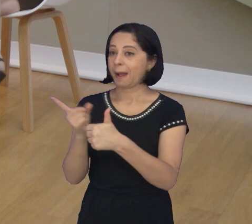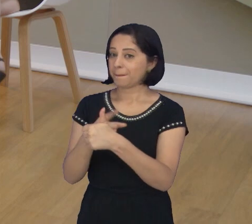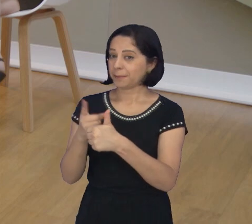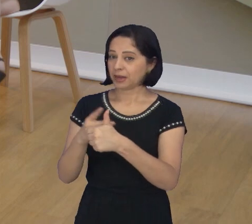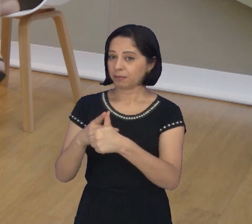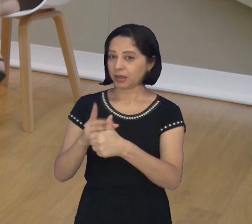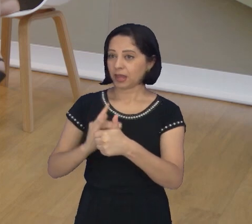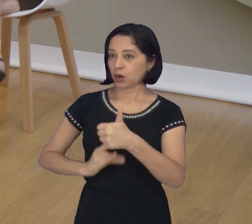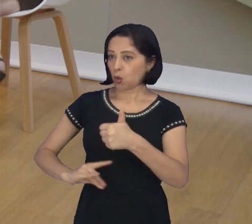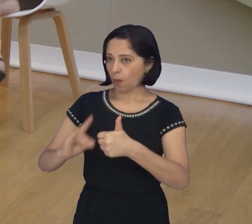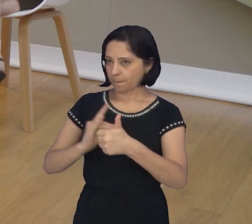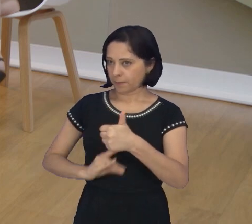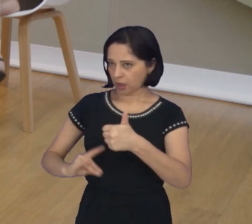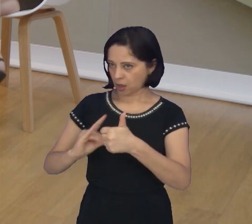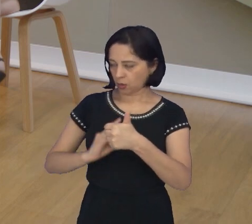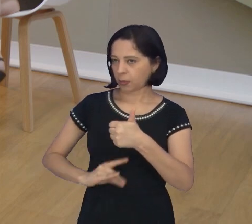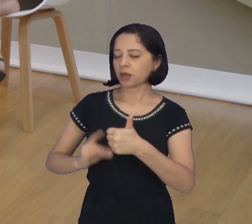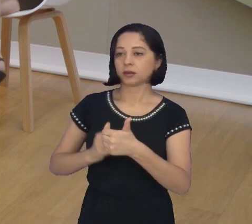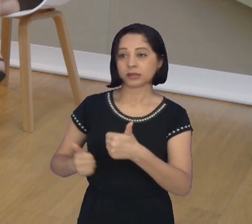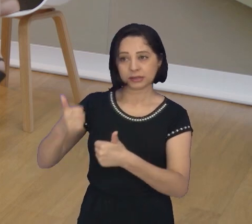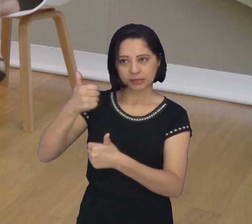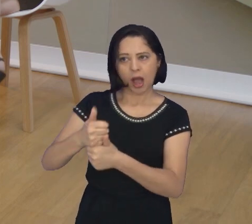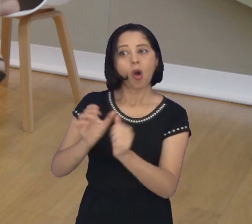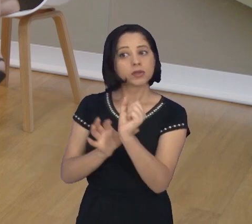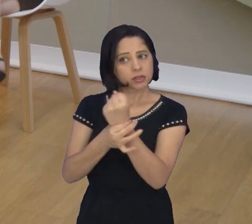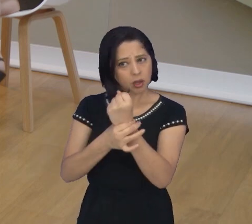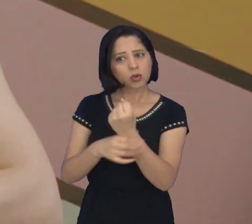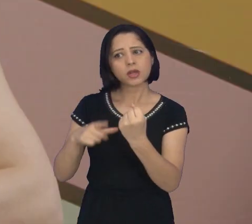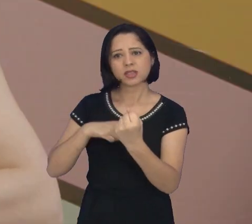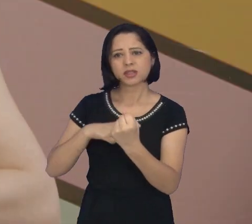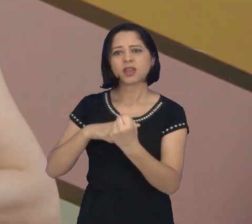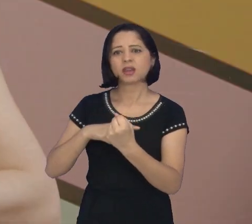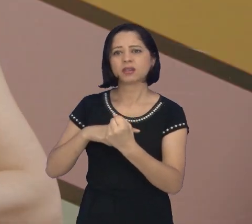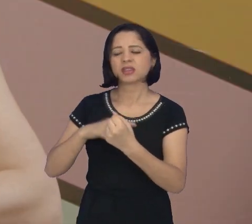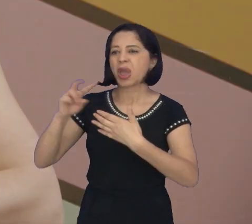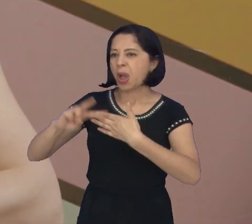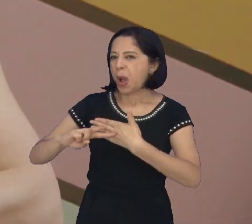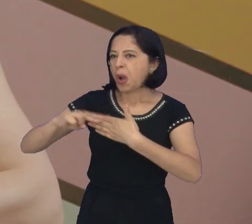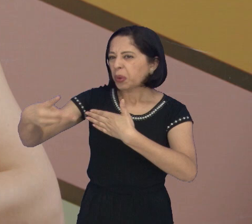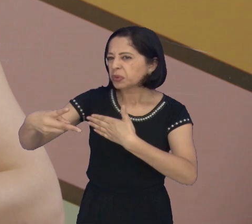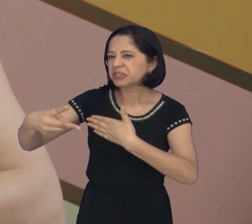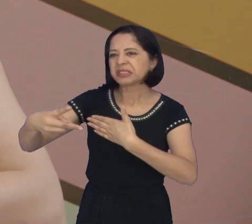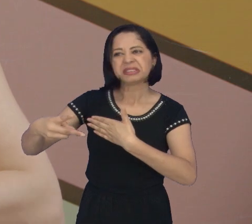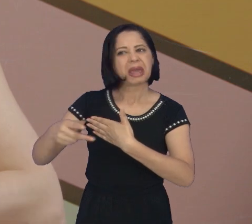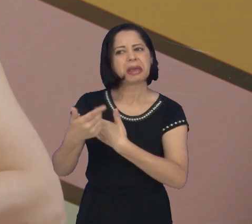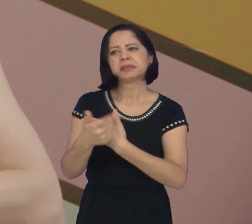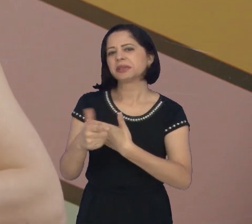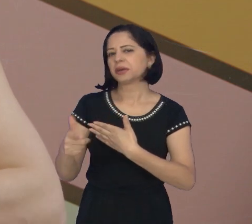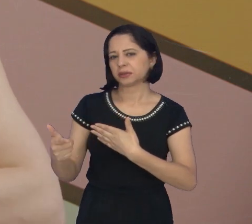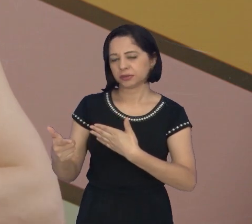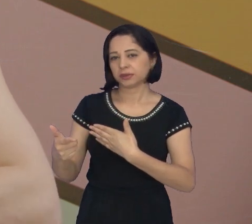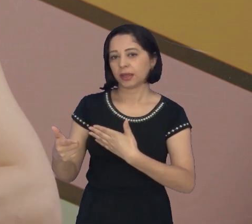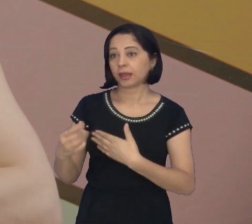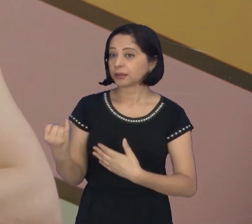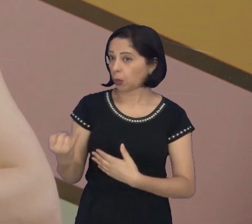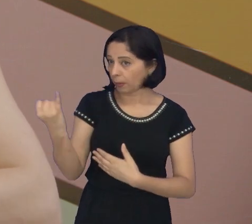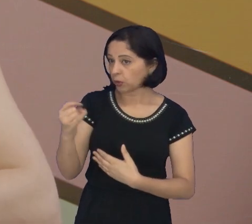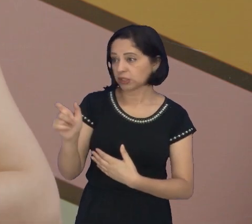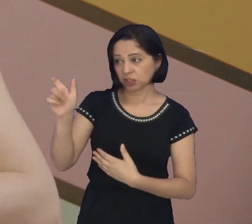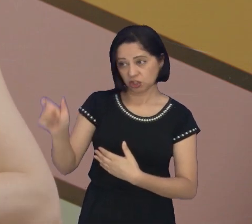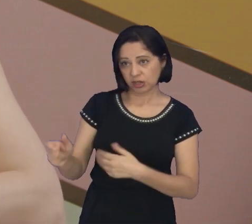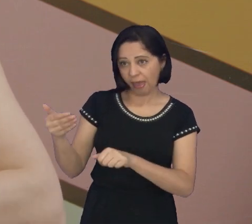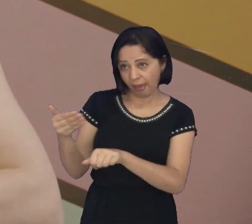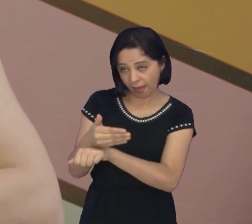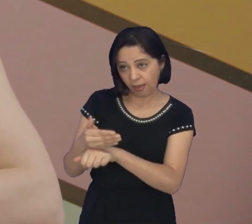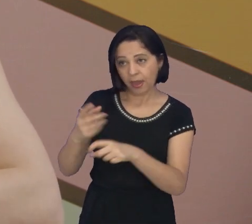hormonal, ela é segura se bem indicada, Tá. e ela tem poucos efeitos colaterais e muitos benefícios. Então, é importante que ela consulte um médico. Sim.